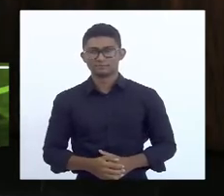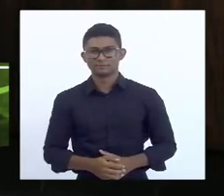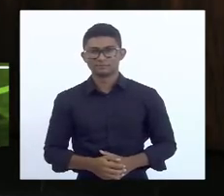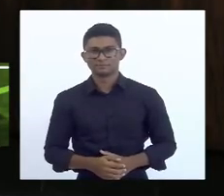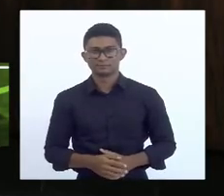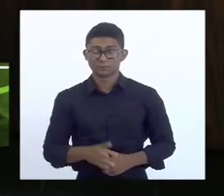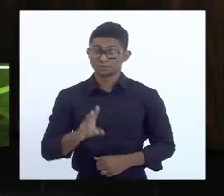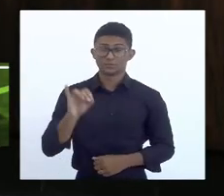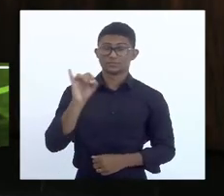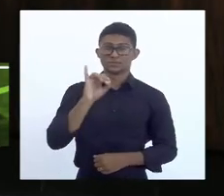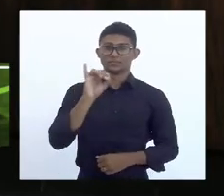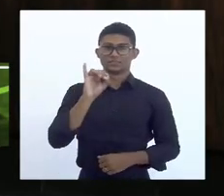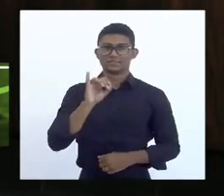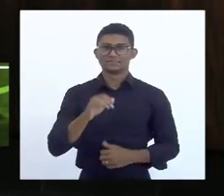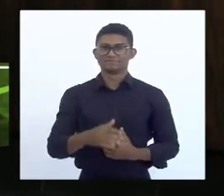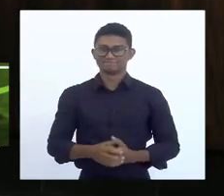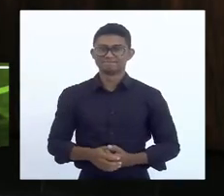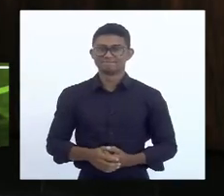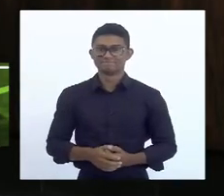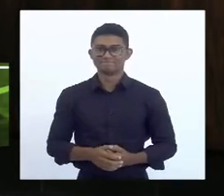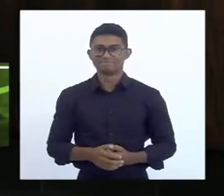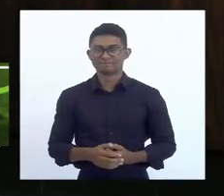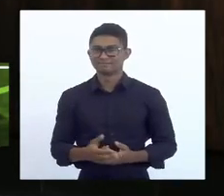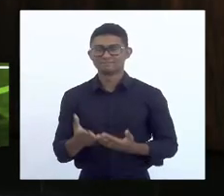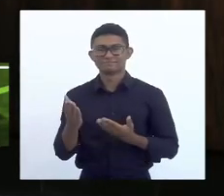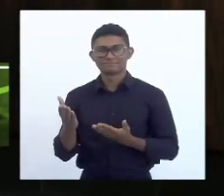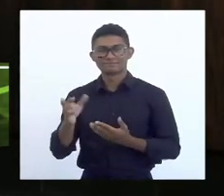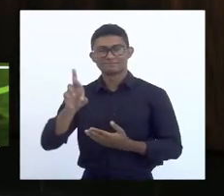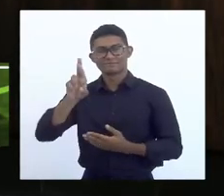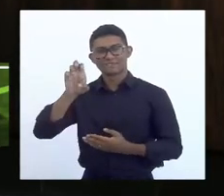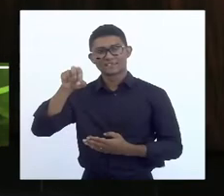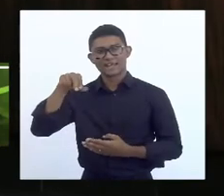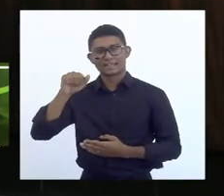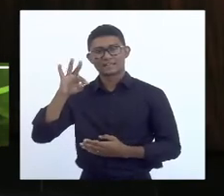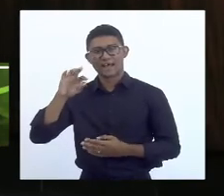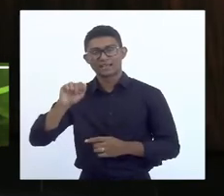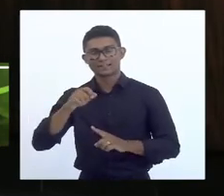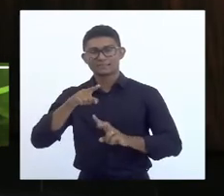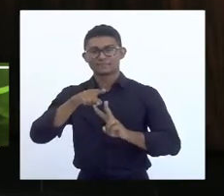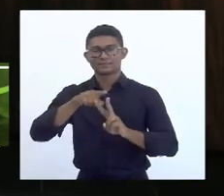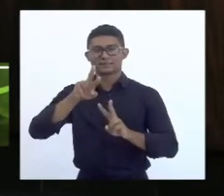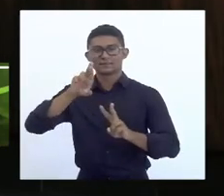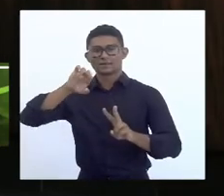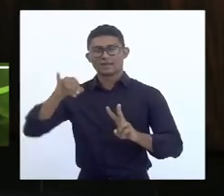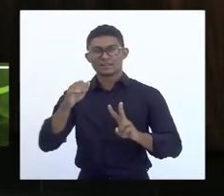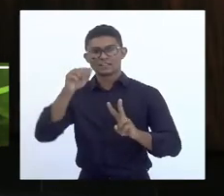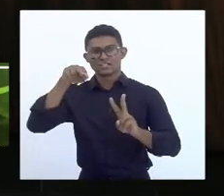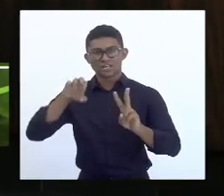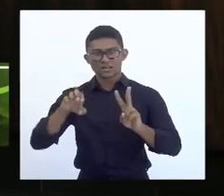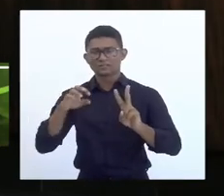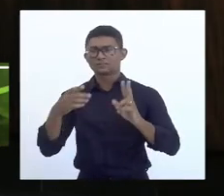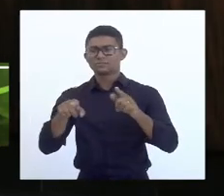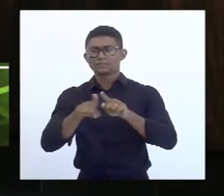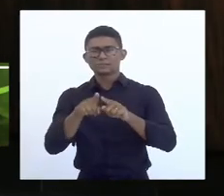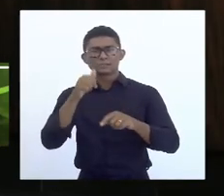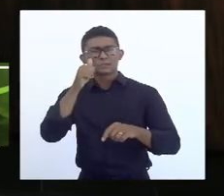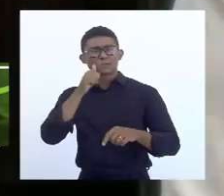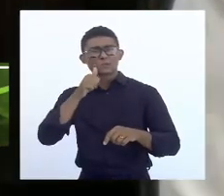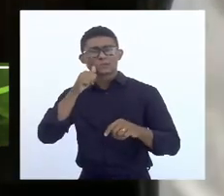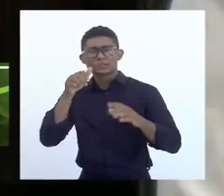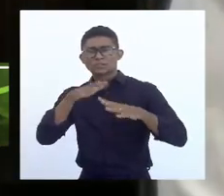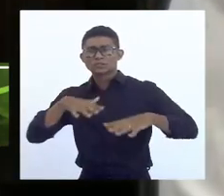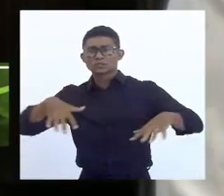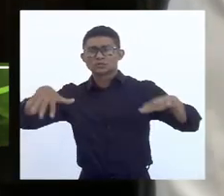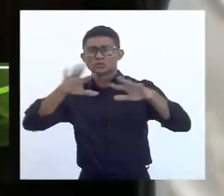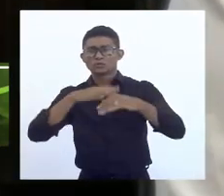Olá, gente. Querida Renata, Rejane e essas mulheres todas que me